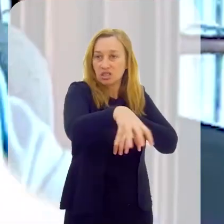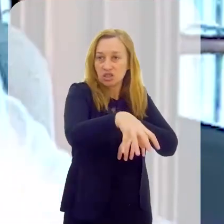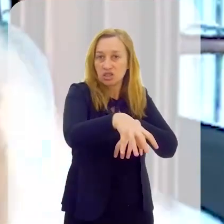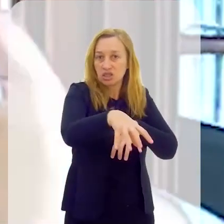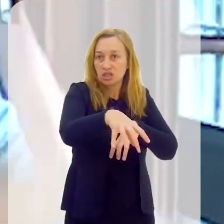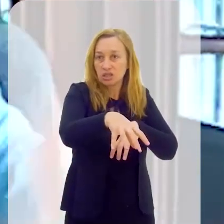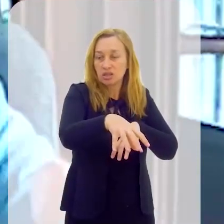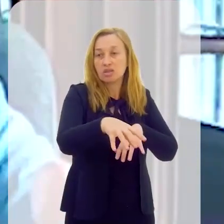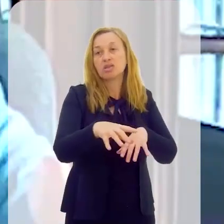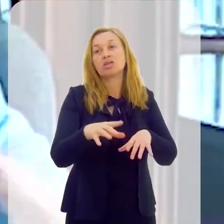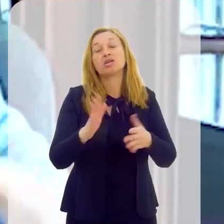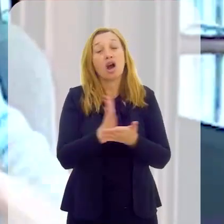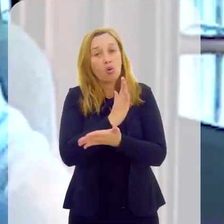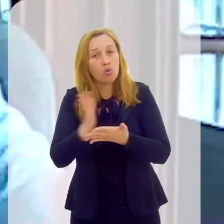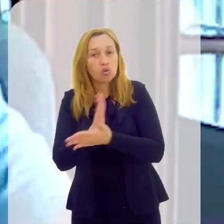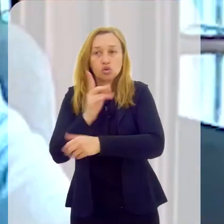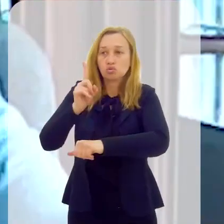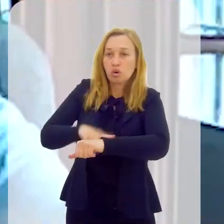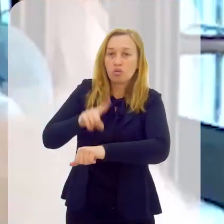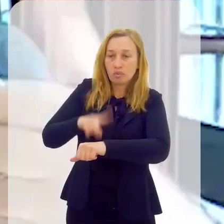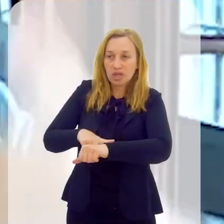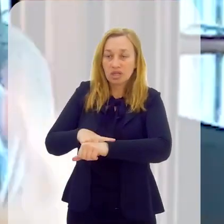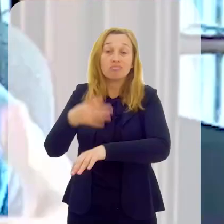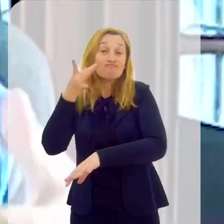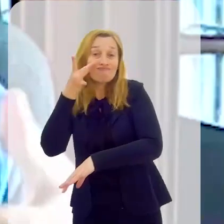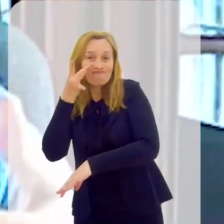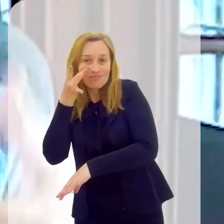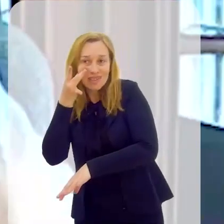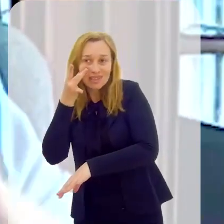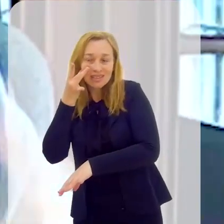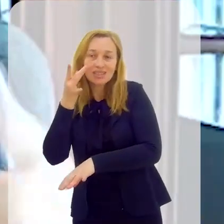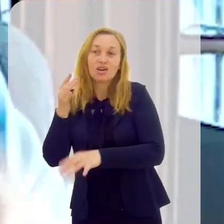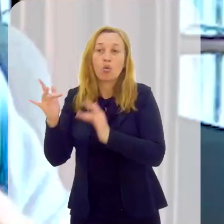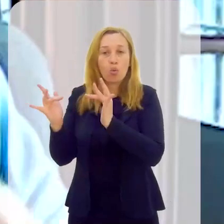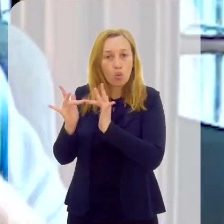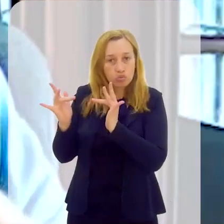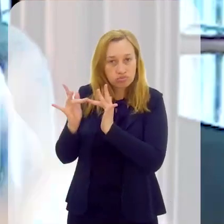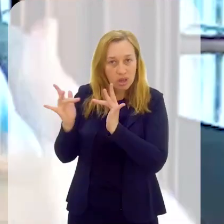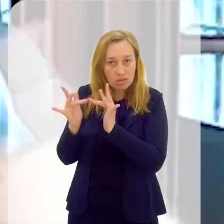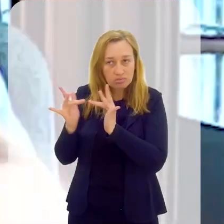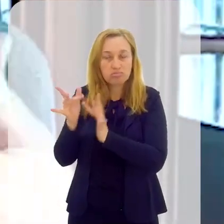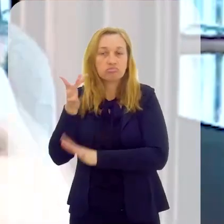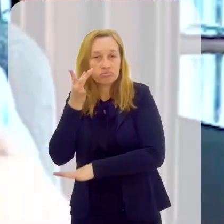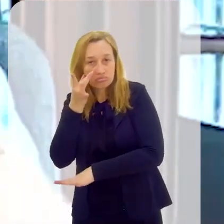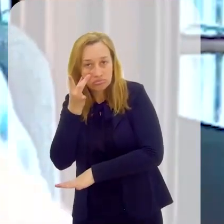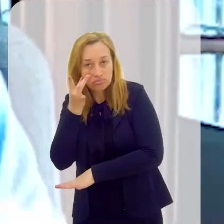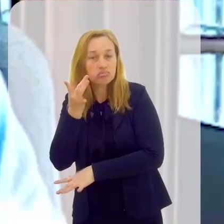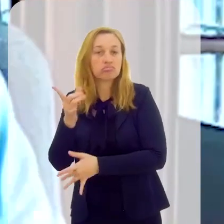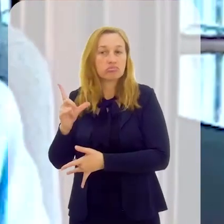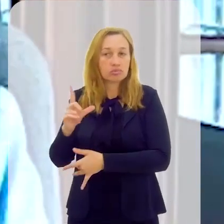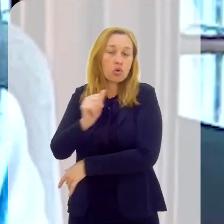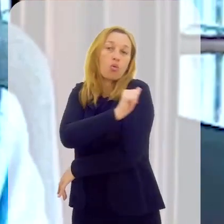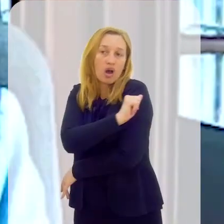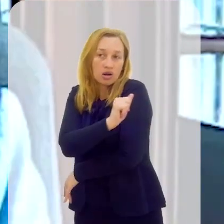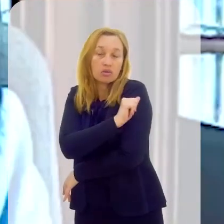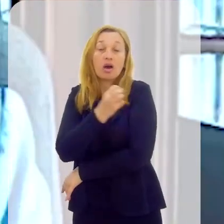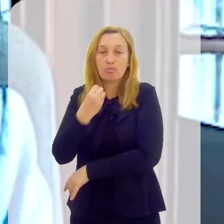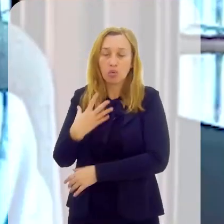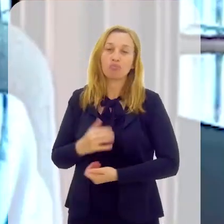o ensino à distância e com alguns momentos de uma troca presencial, porque o contato presencial também